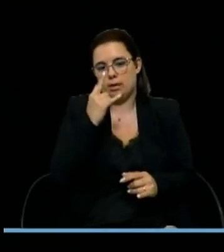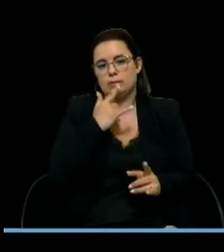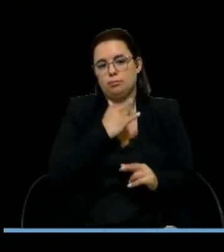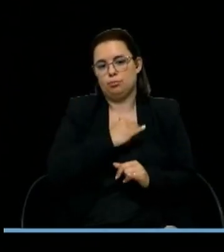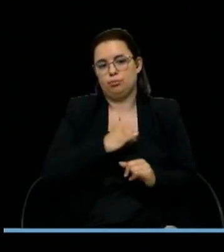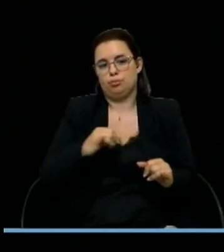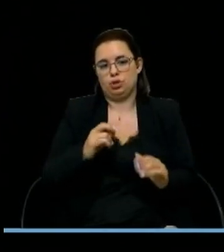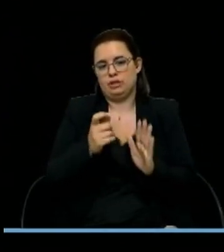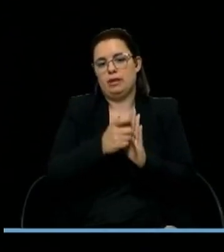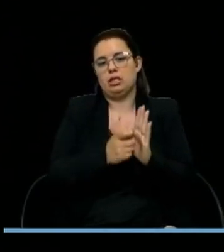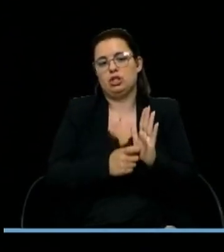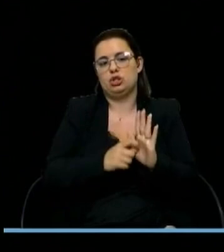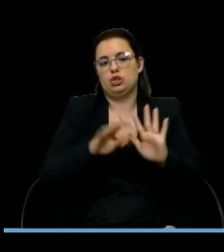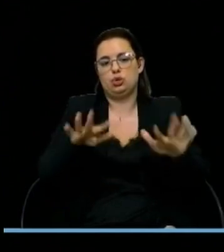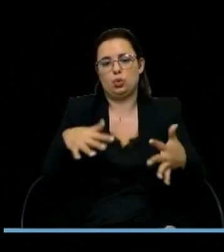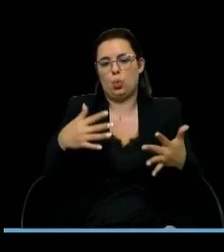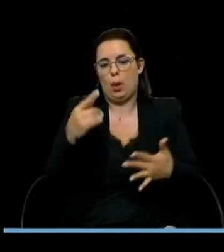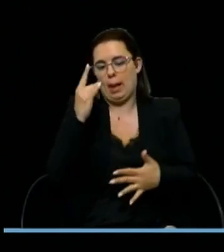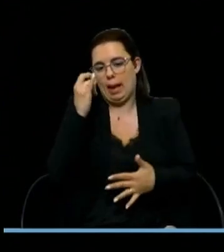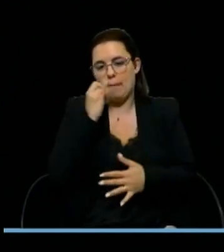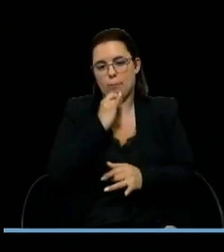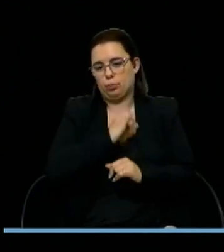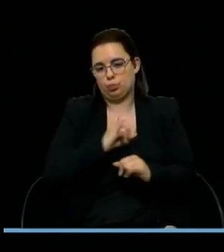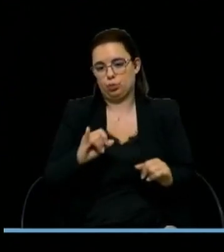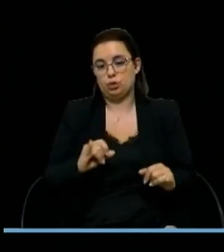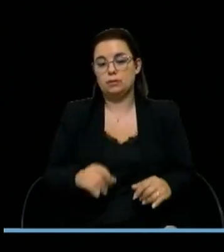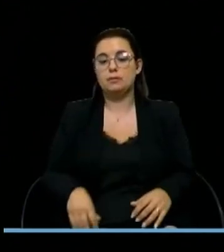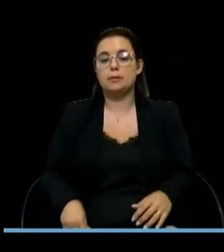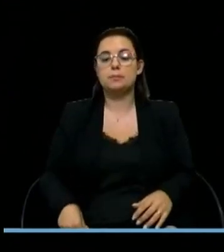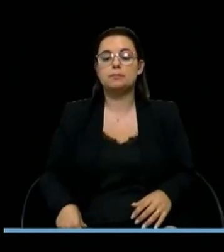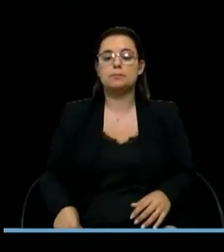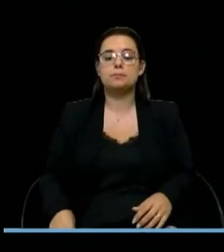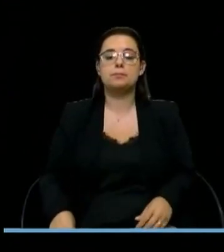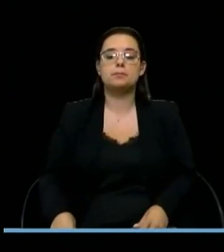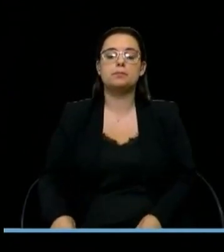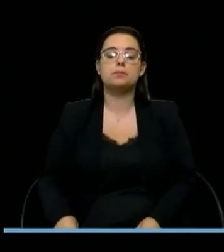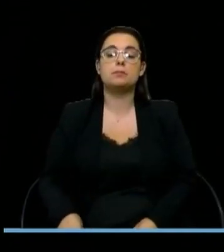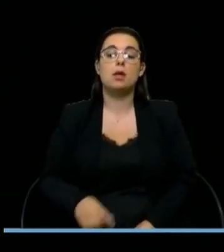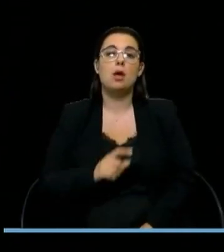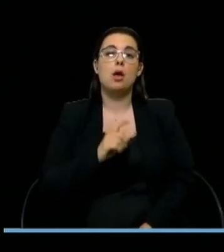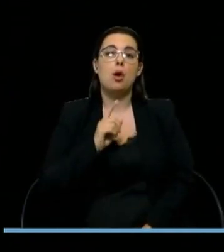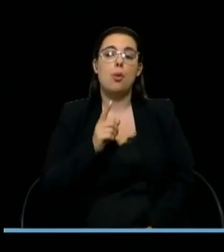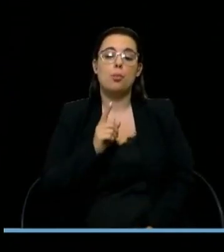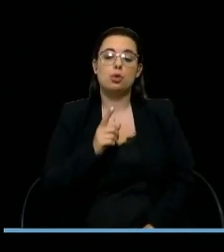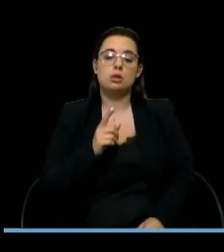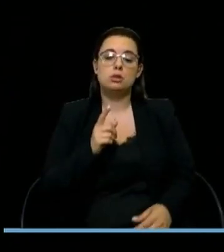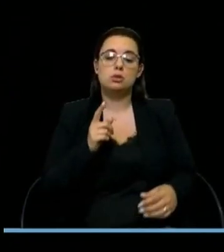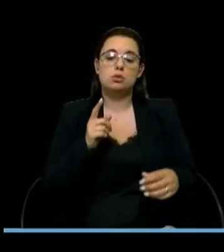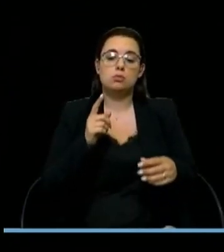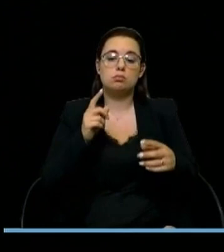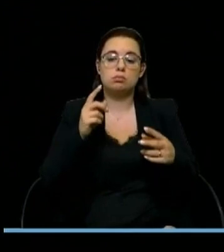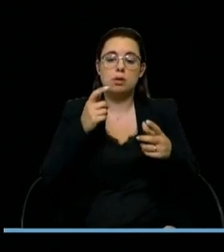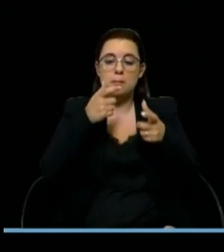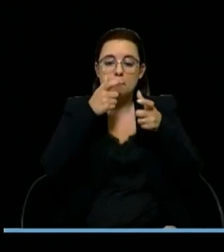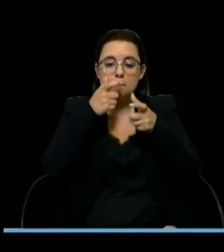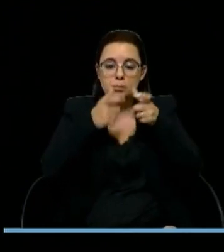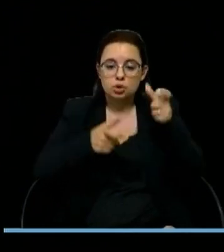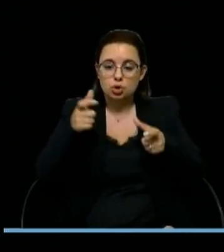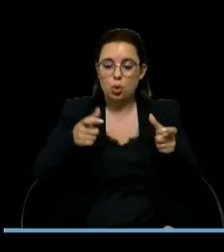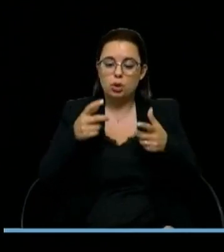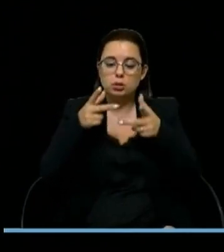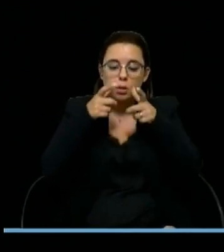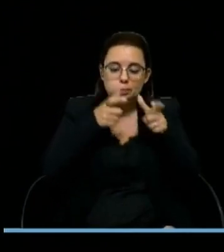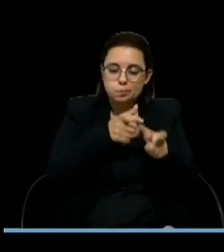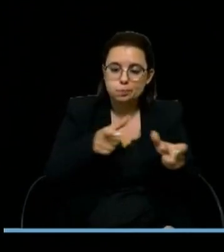qualquer registro que exista numa determinada blockchain e, portanto, quer reguladores, quer empresas de auditoria podem ter acesso